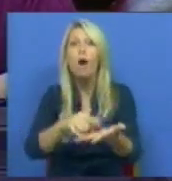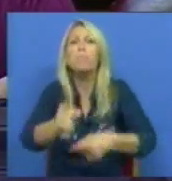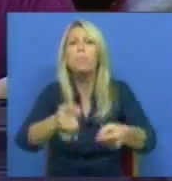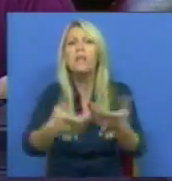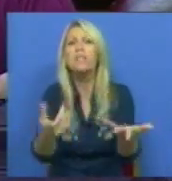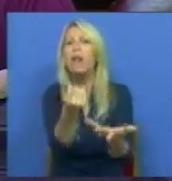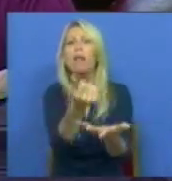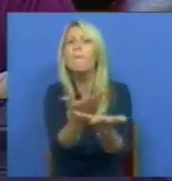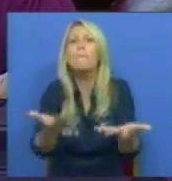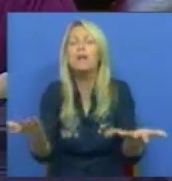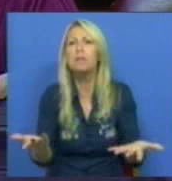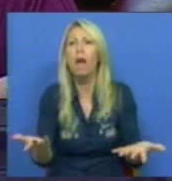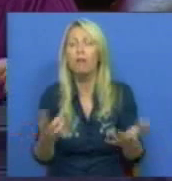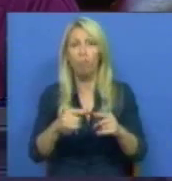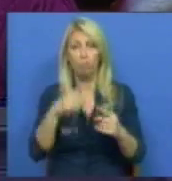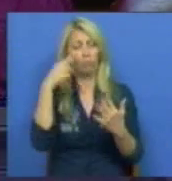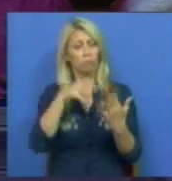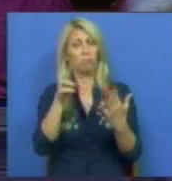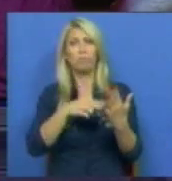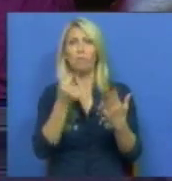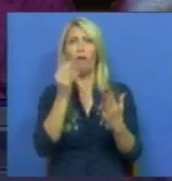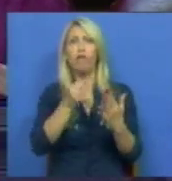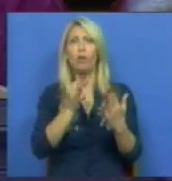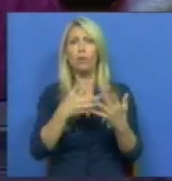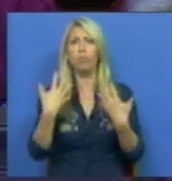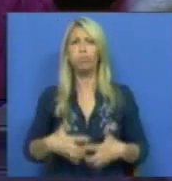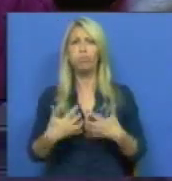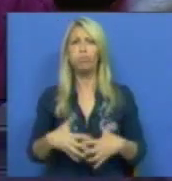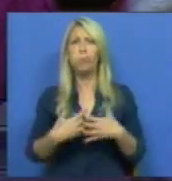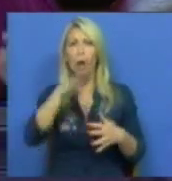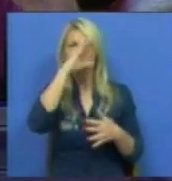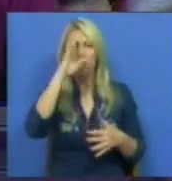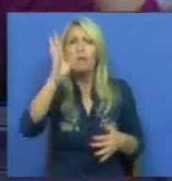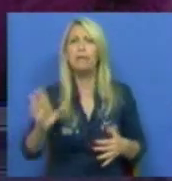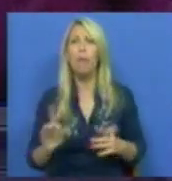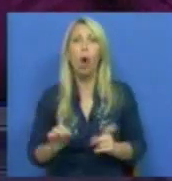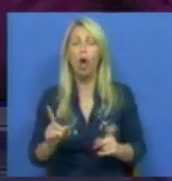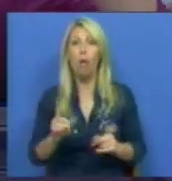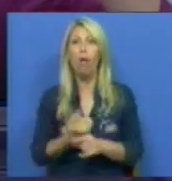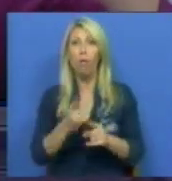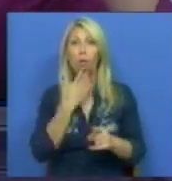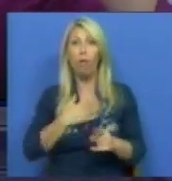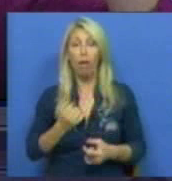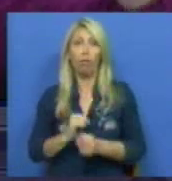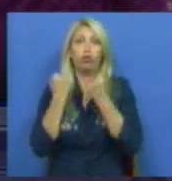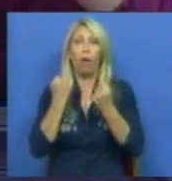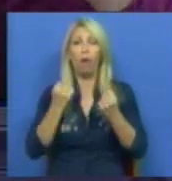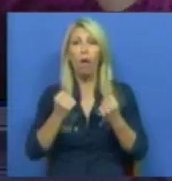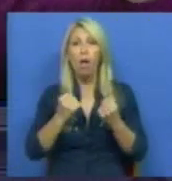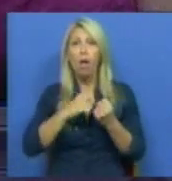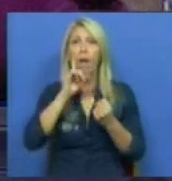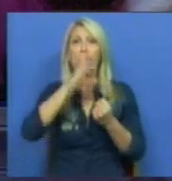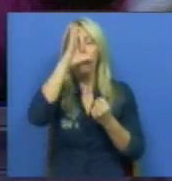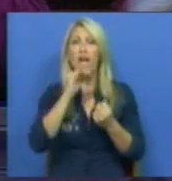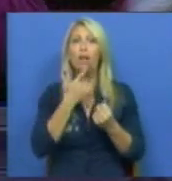fundações, nós ficamos um pouco na dúvida se o Ministério sabe. É que é um pouco chocante que a Ministra perceba só passado mais de 1